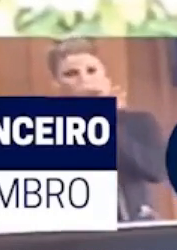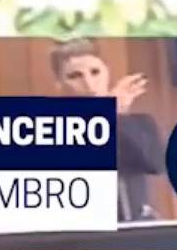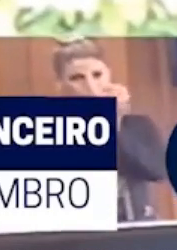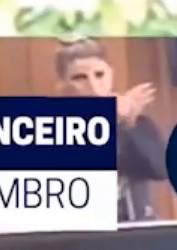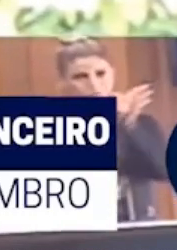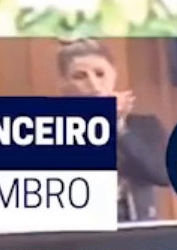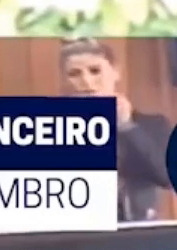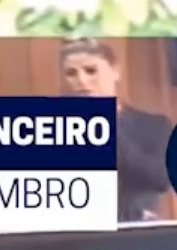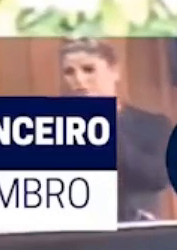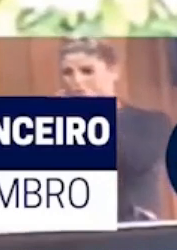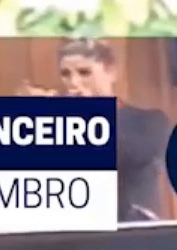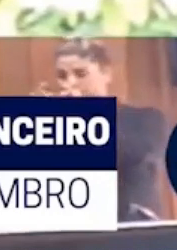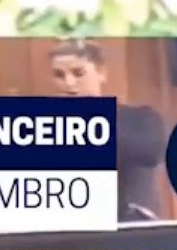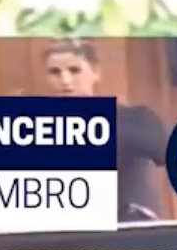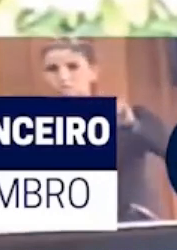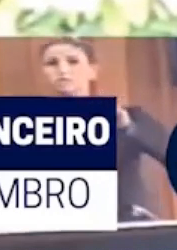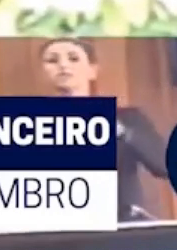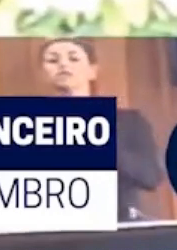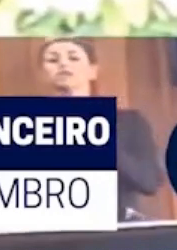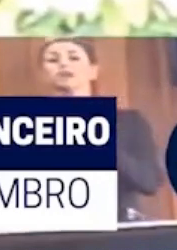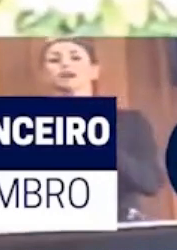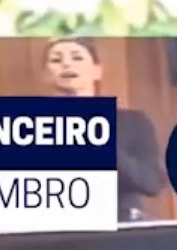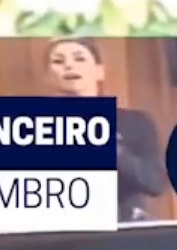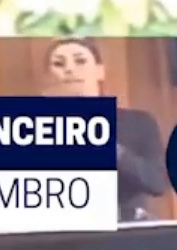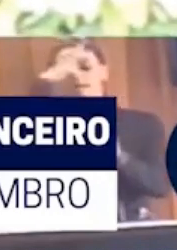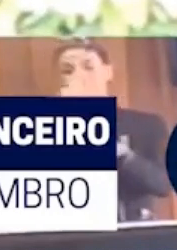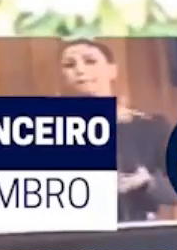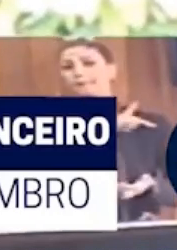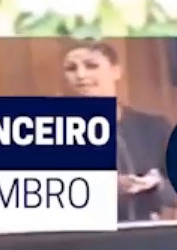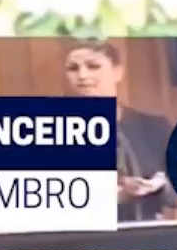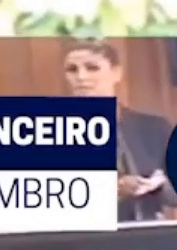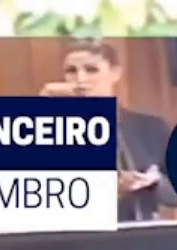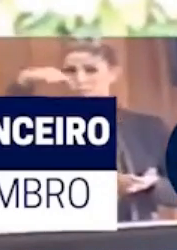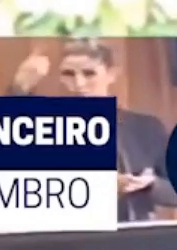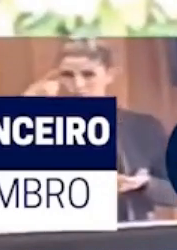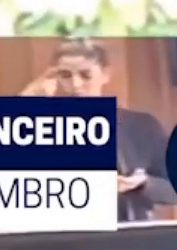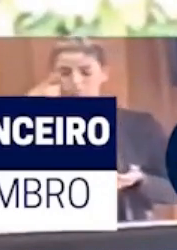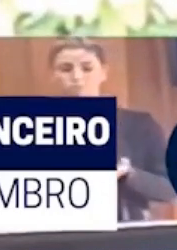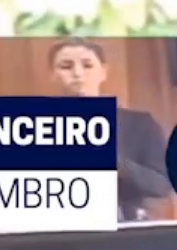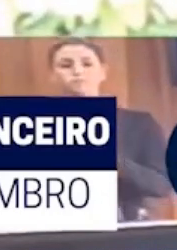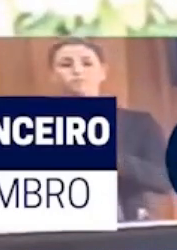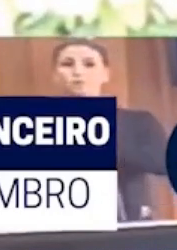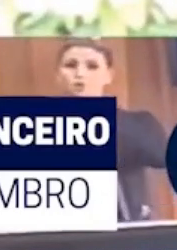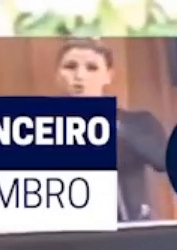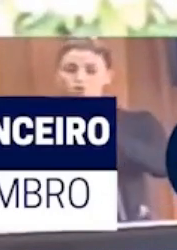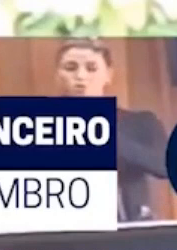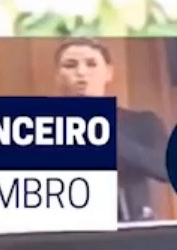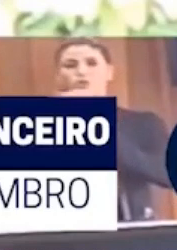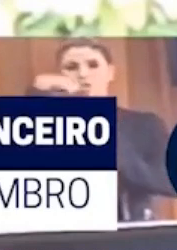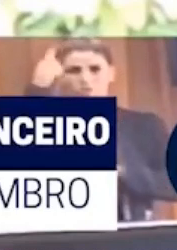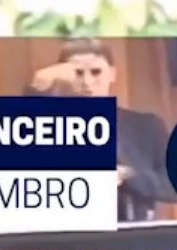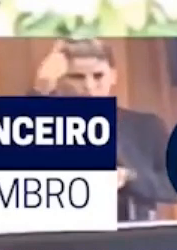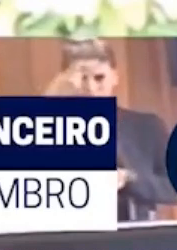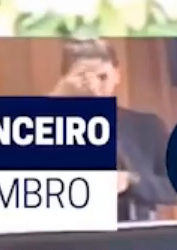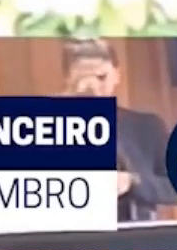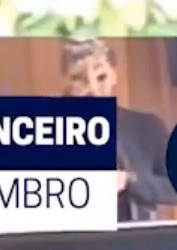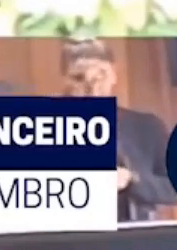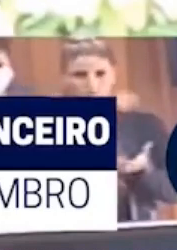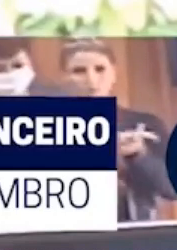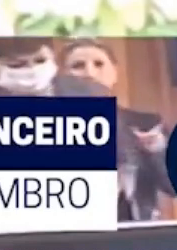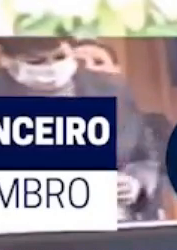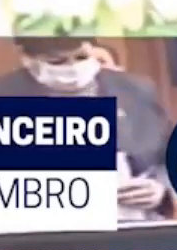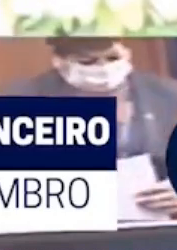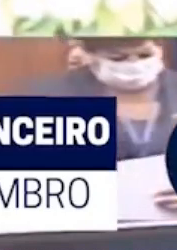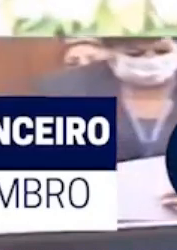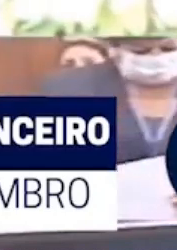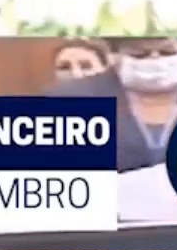mensagem da maior importância para essa cidade, que é a criação de um fundo com base na